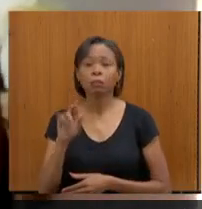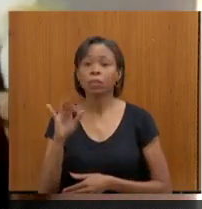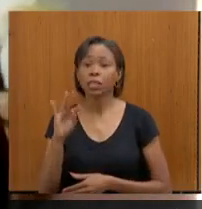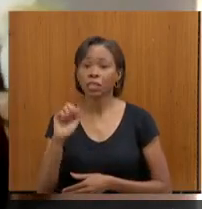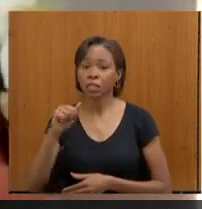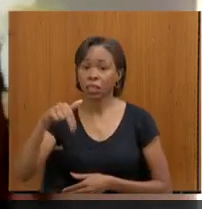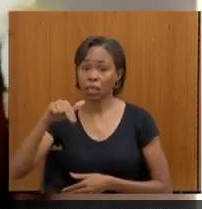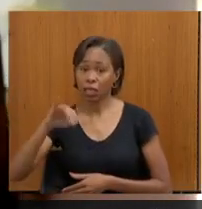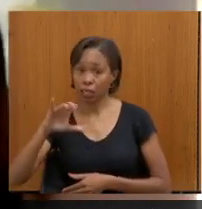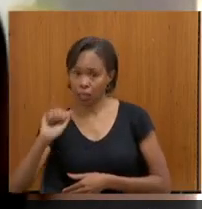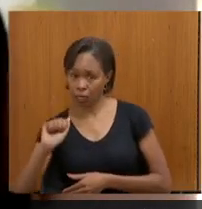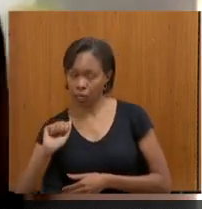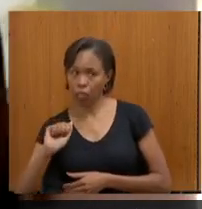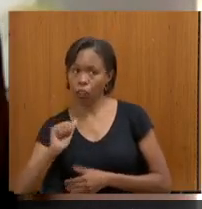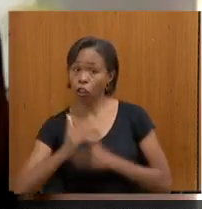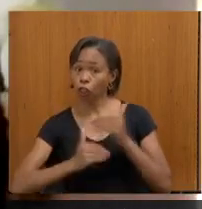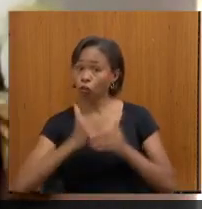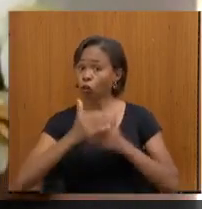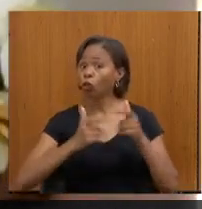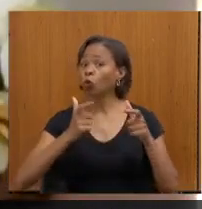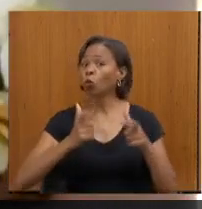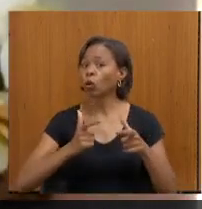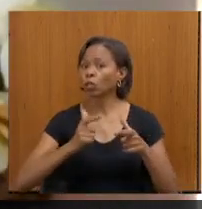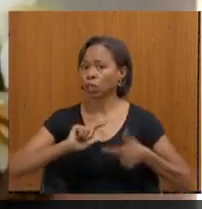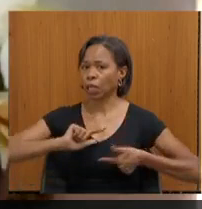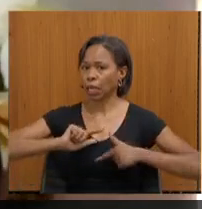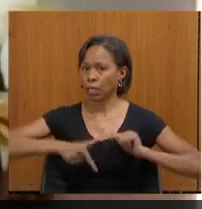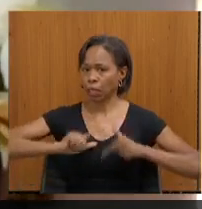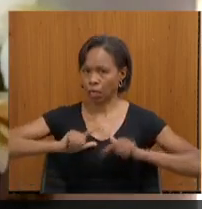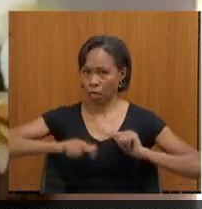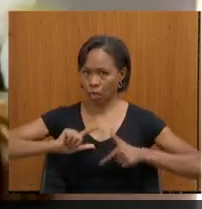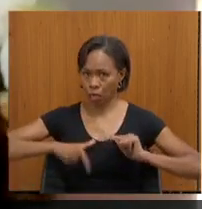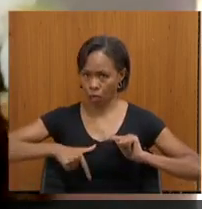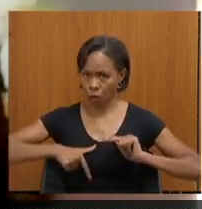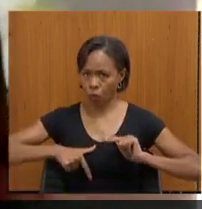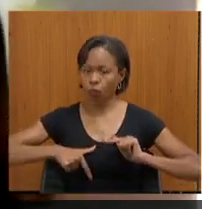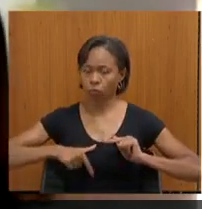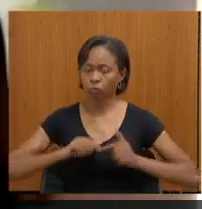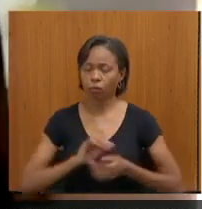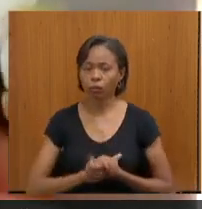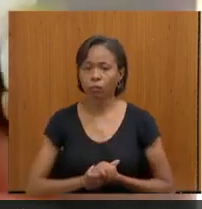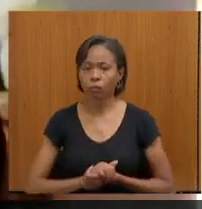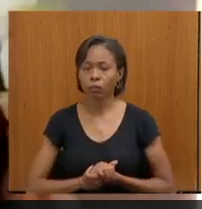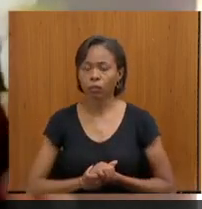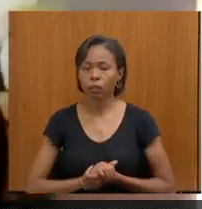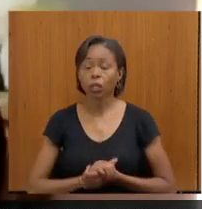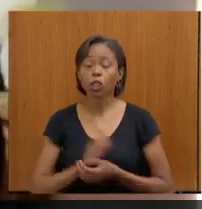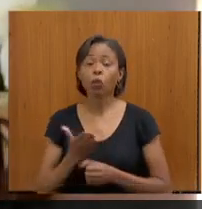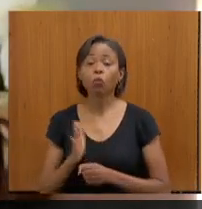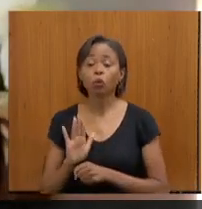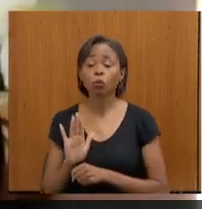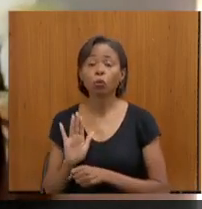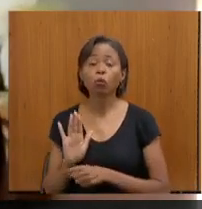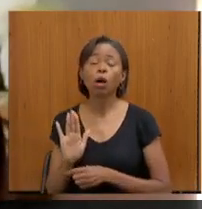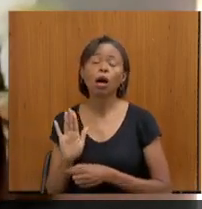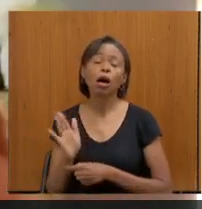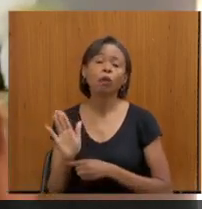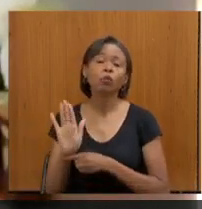e patenteou essa tecnologia e estamos ajudando eles a licenciar